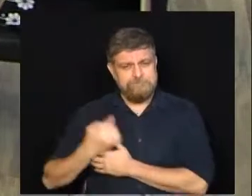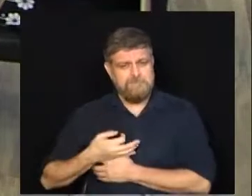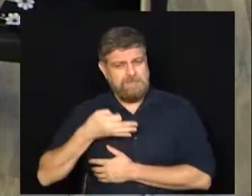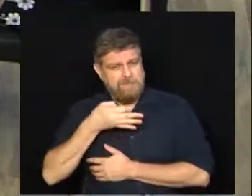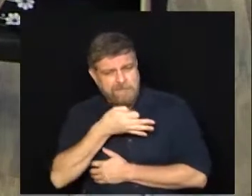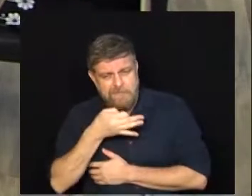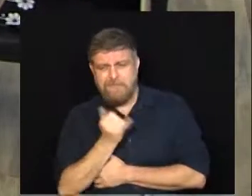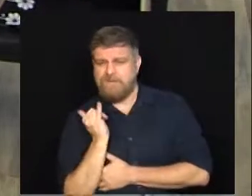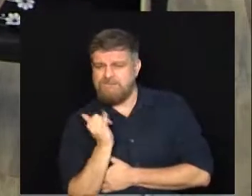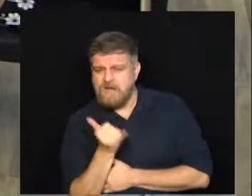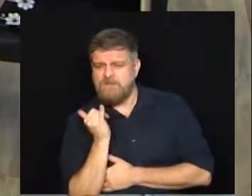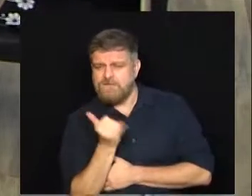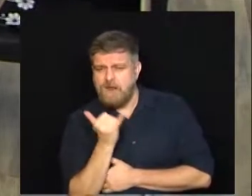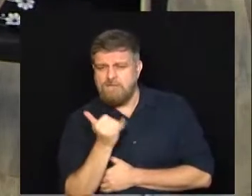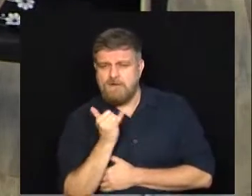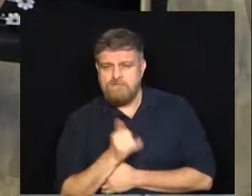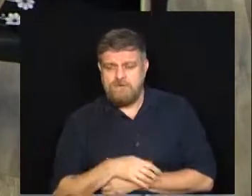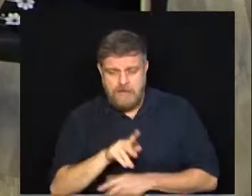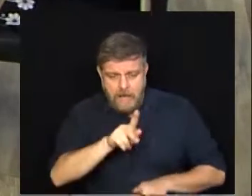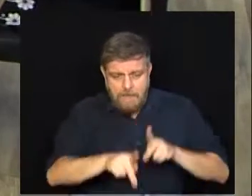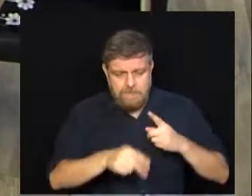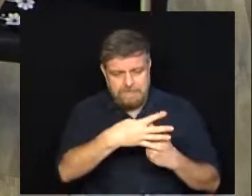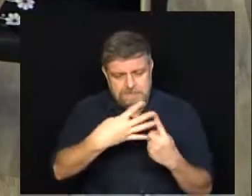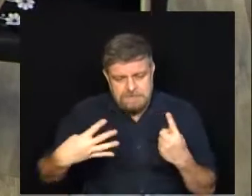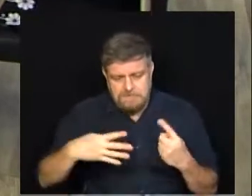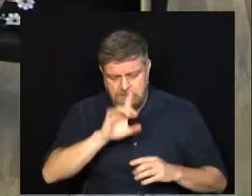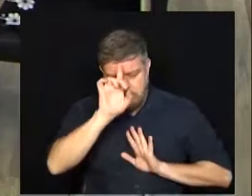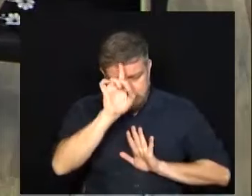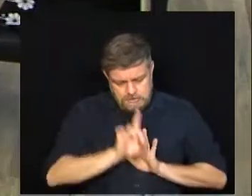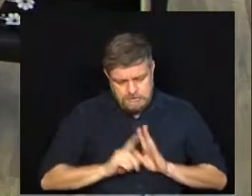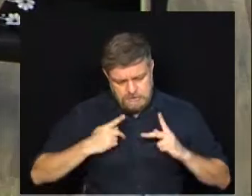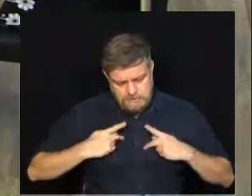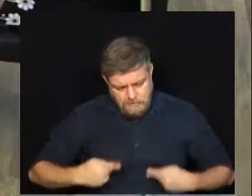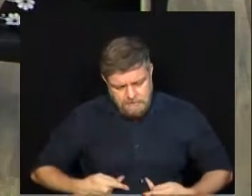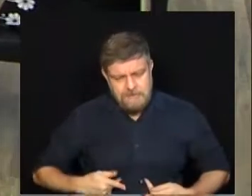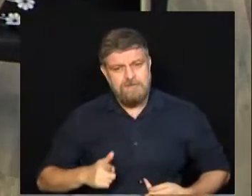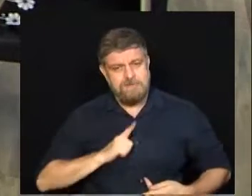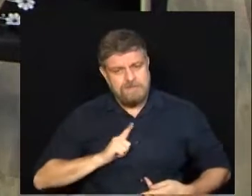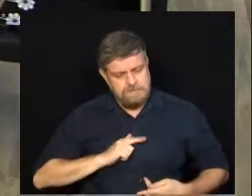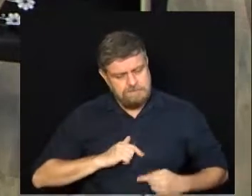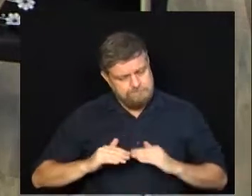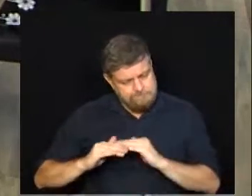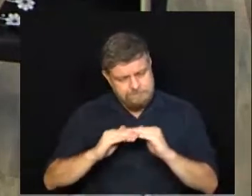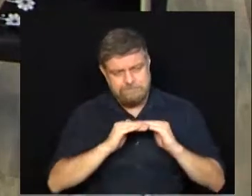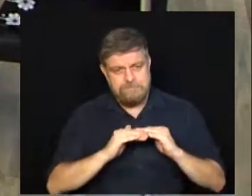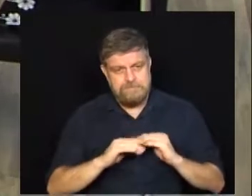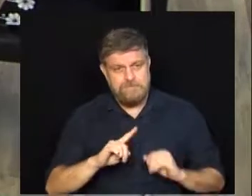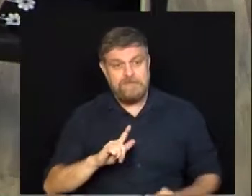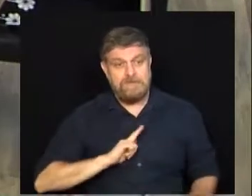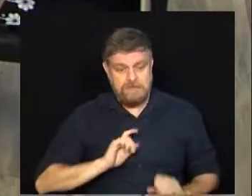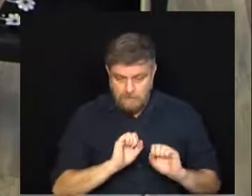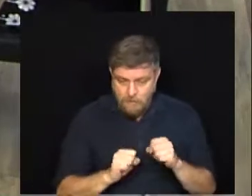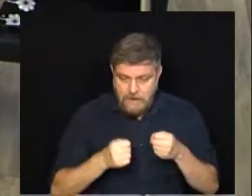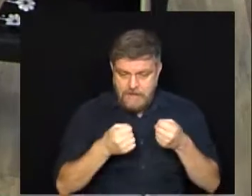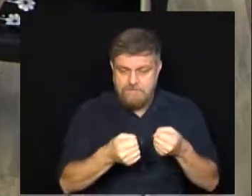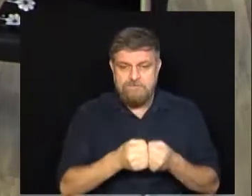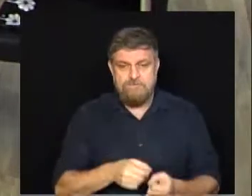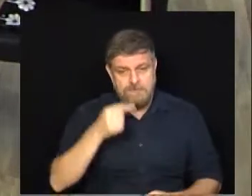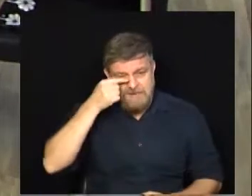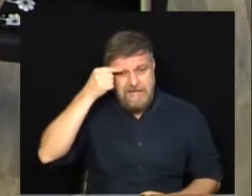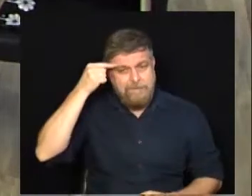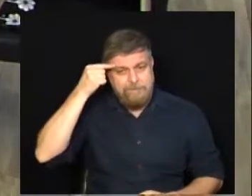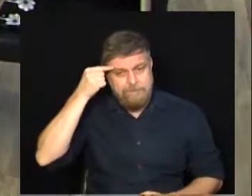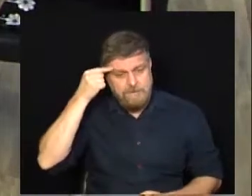muito sobre os direitos da população. Então, eu queria que o senhor falasse nesse contexto agora e com esse reforço da vereadora Paola,